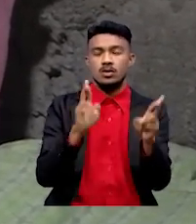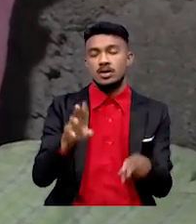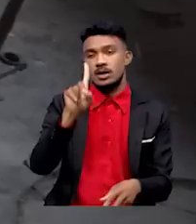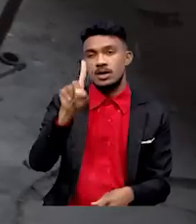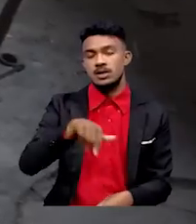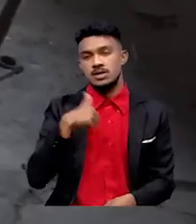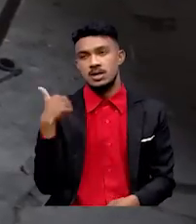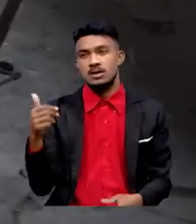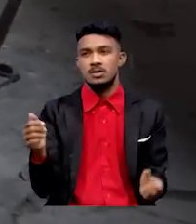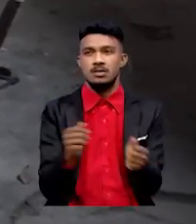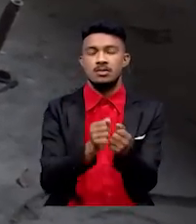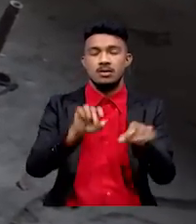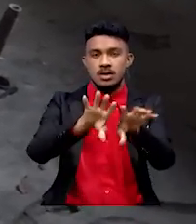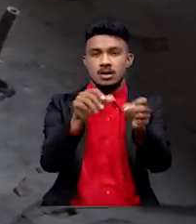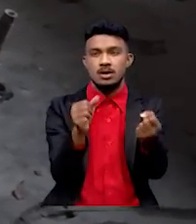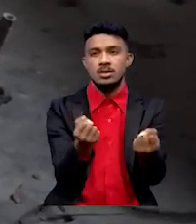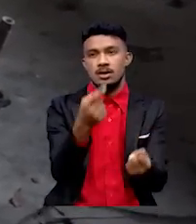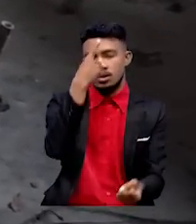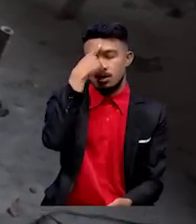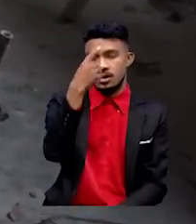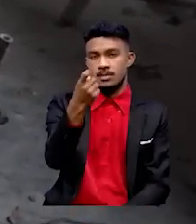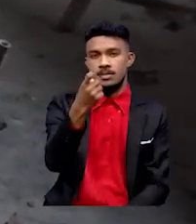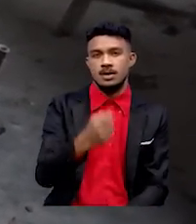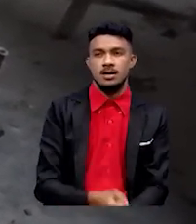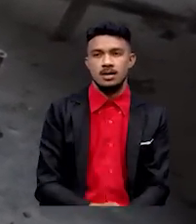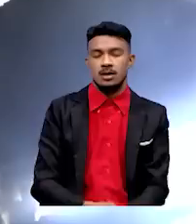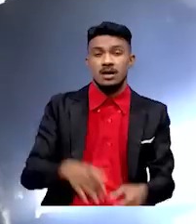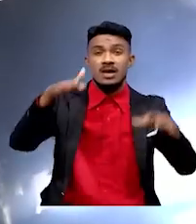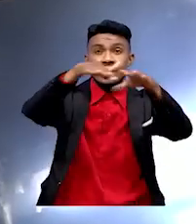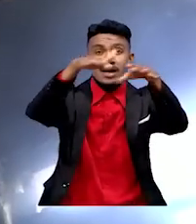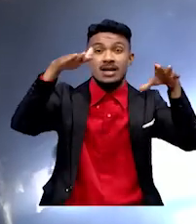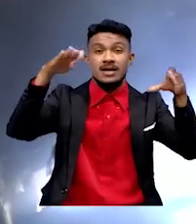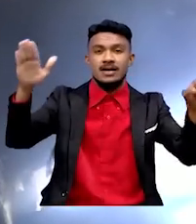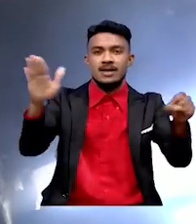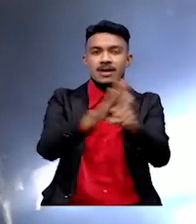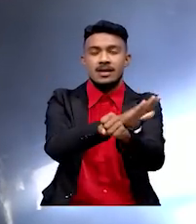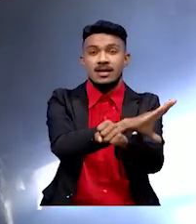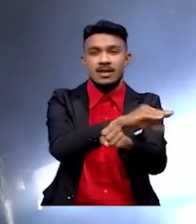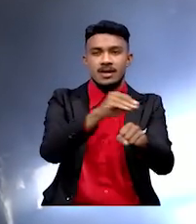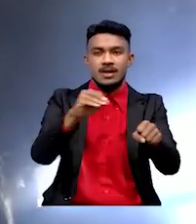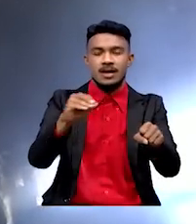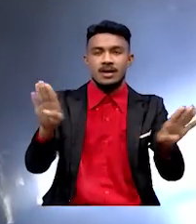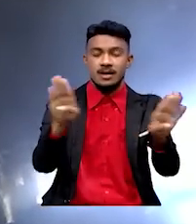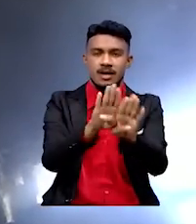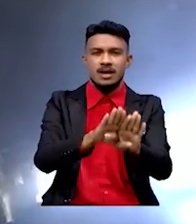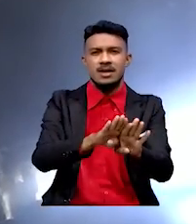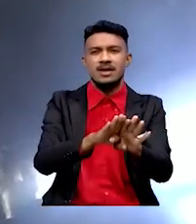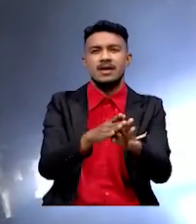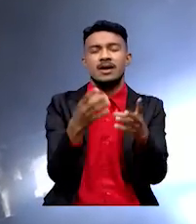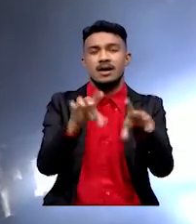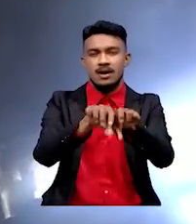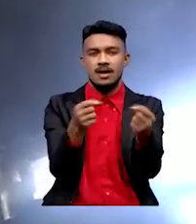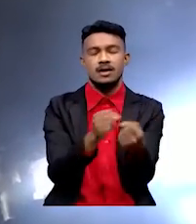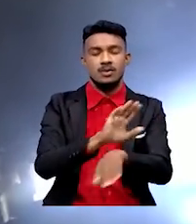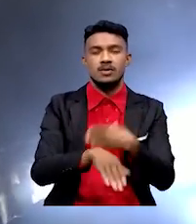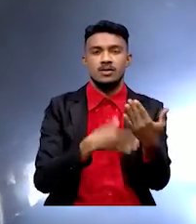o condição na dia, tamba, kale nebe taka uma kakulu, kua kotona.